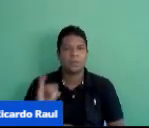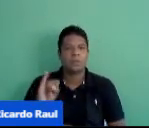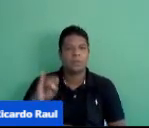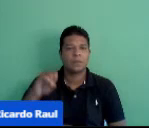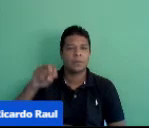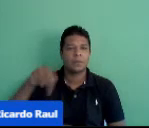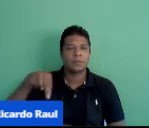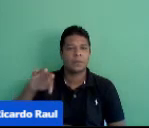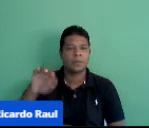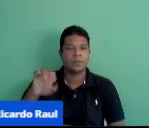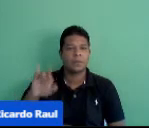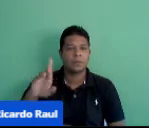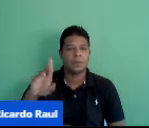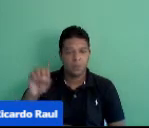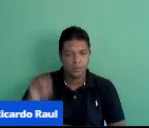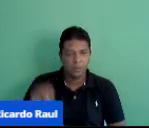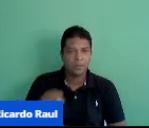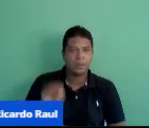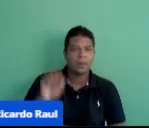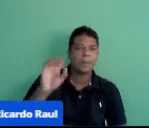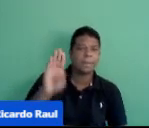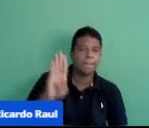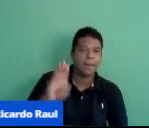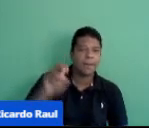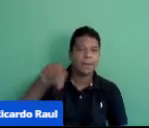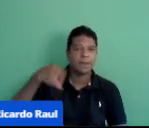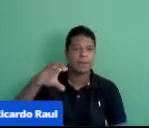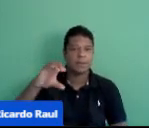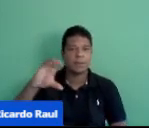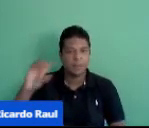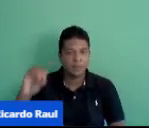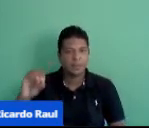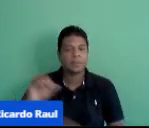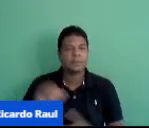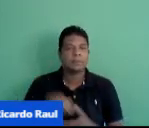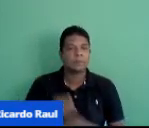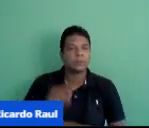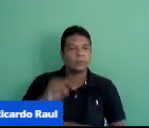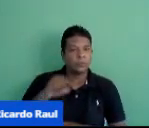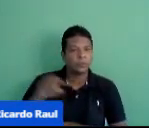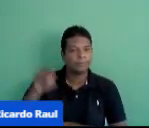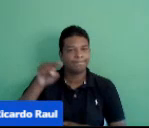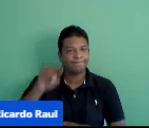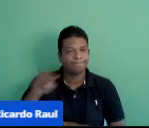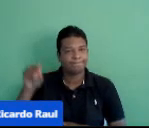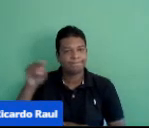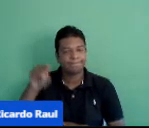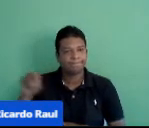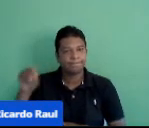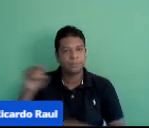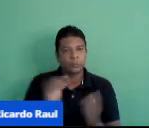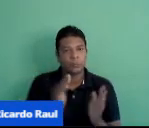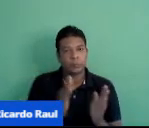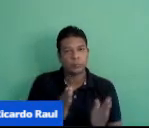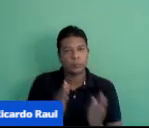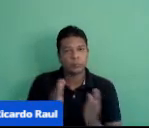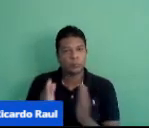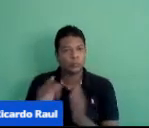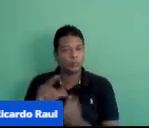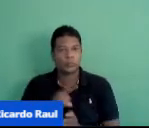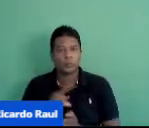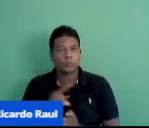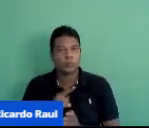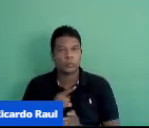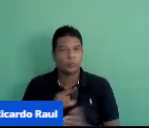então, com a BNCC e esse movimento de habilidade, essa questão de espiral que o Carlos comentou, você não tem lá esse conteúdo escrito